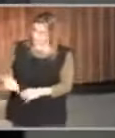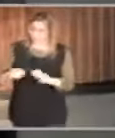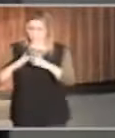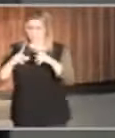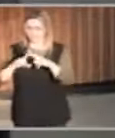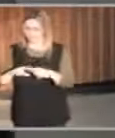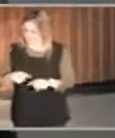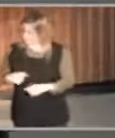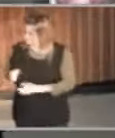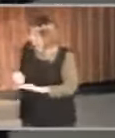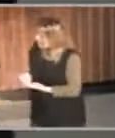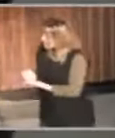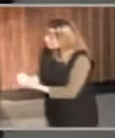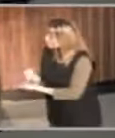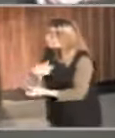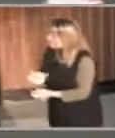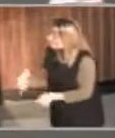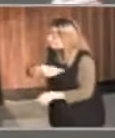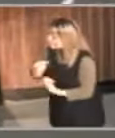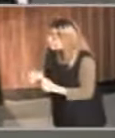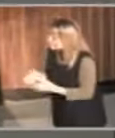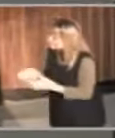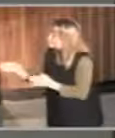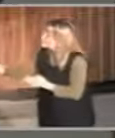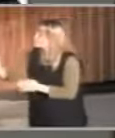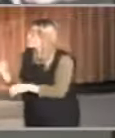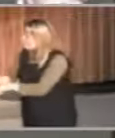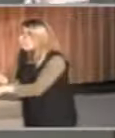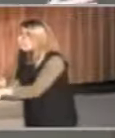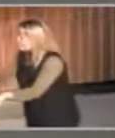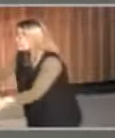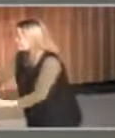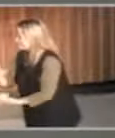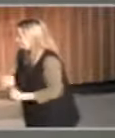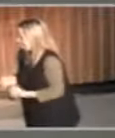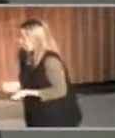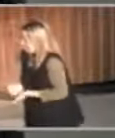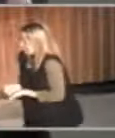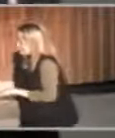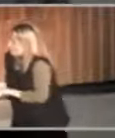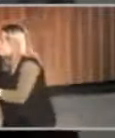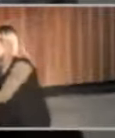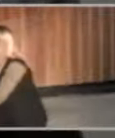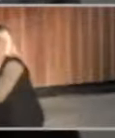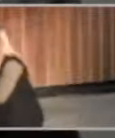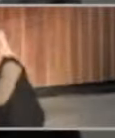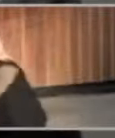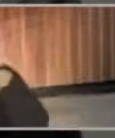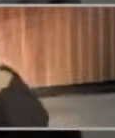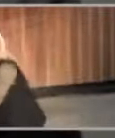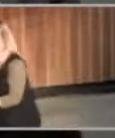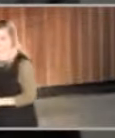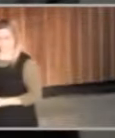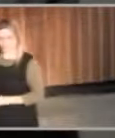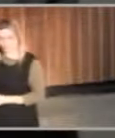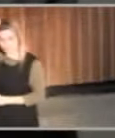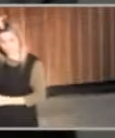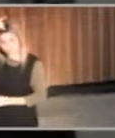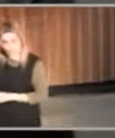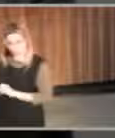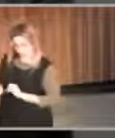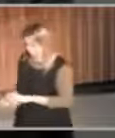pessoas a gente vai levar a cesta básica a gente vai cultuar a Deus a gente vai usar os nossos dons no ministério e